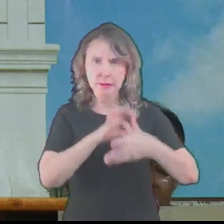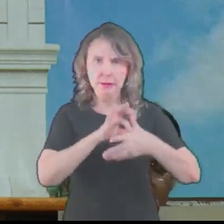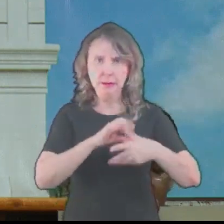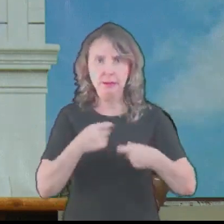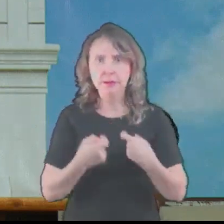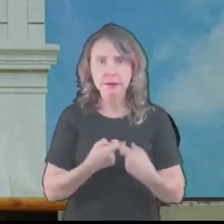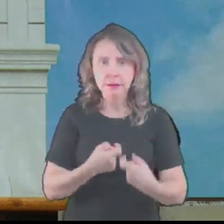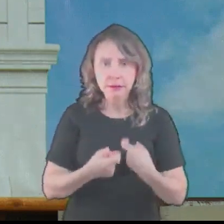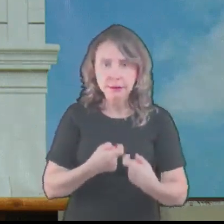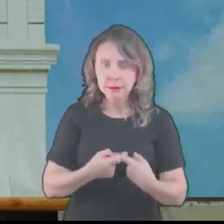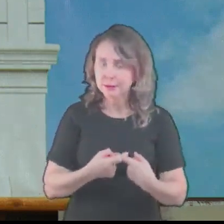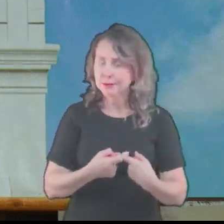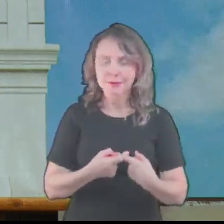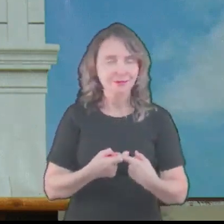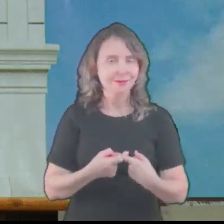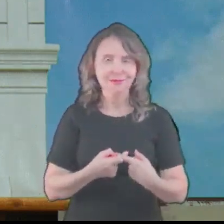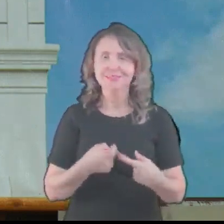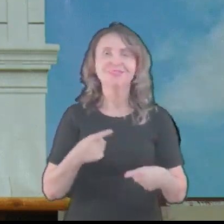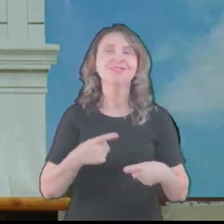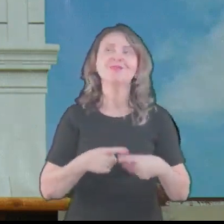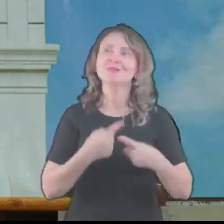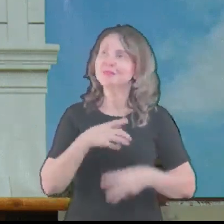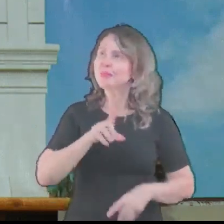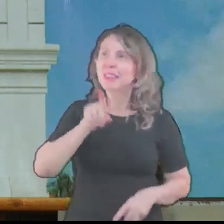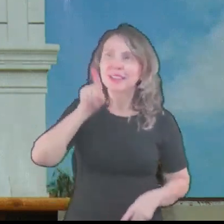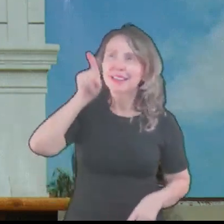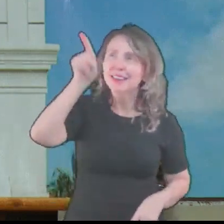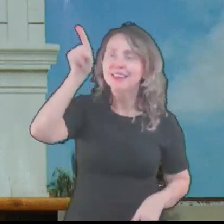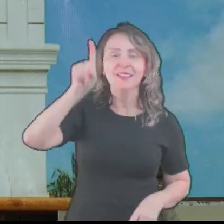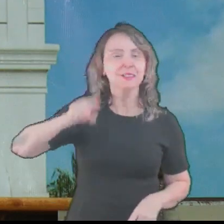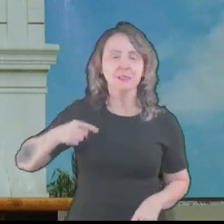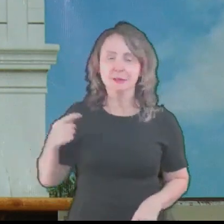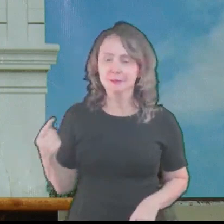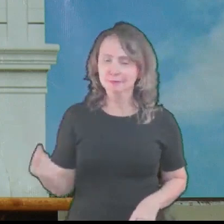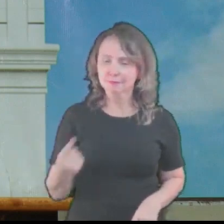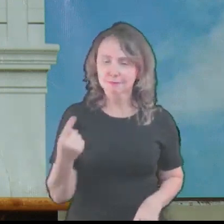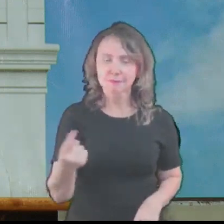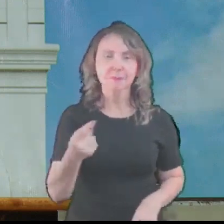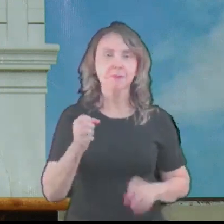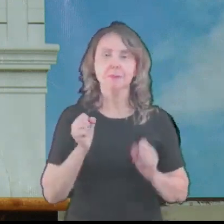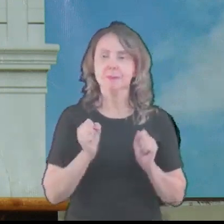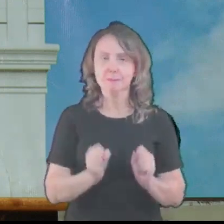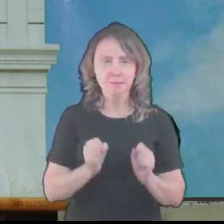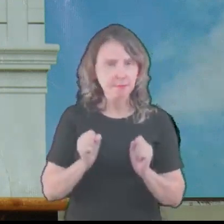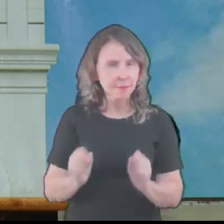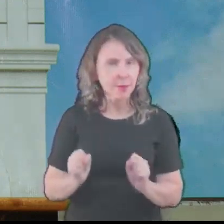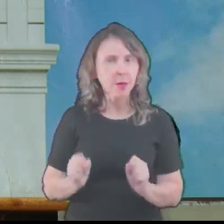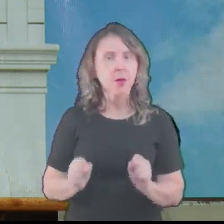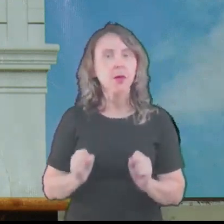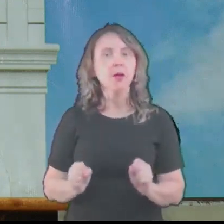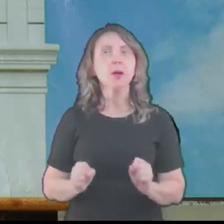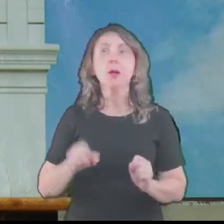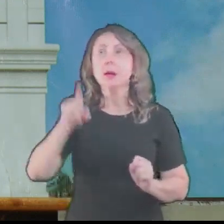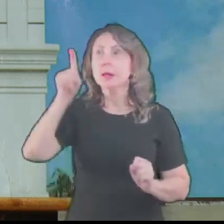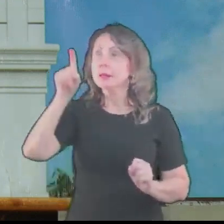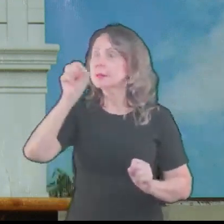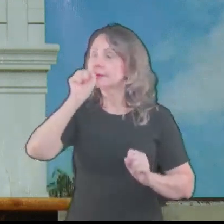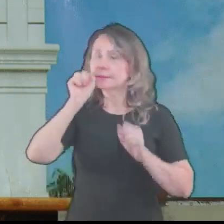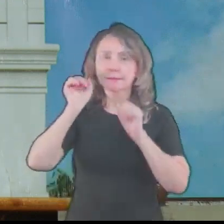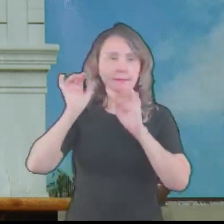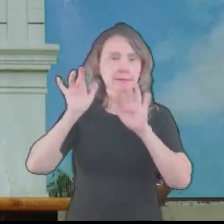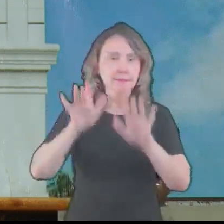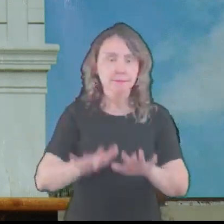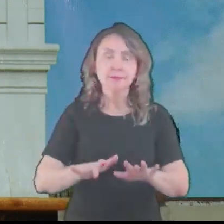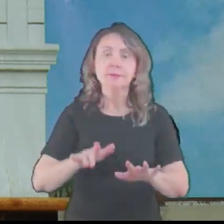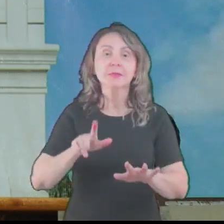o Eterno, aquele que pode, aquele que faz, aquele que cria, aquele que provê, ele vai